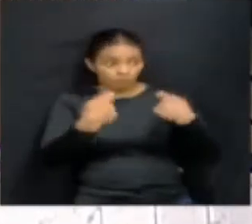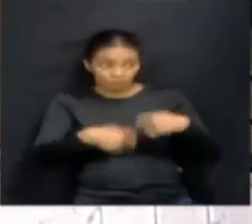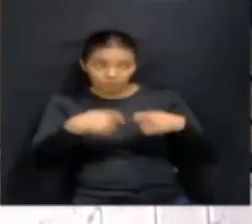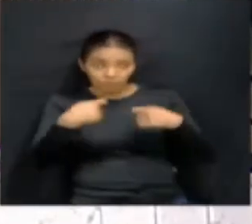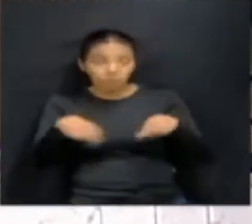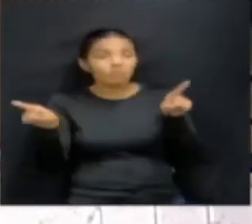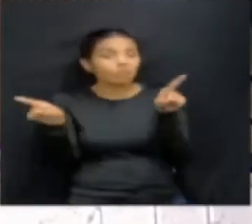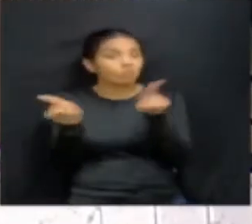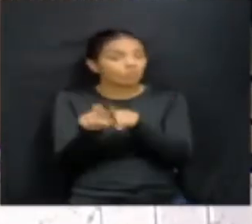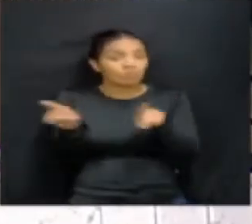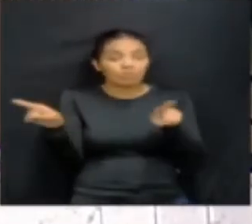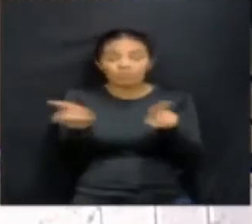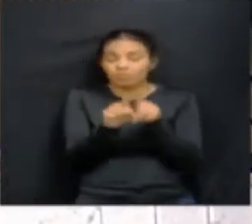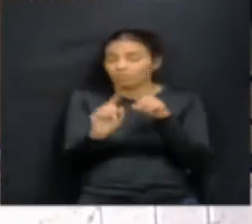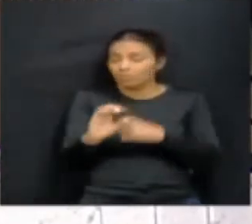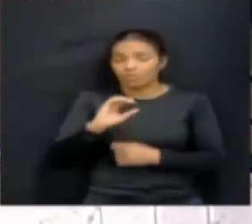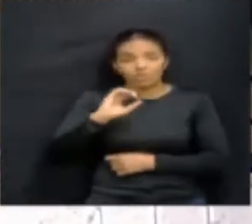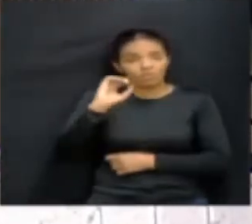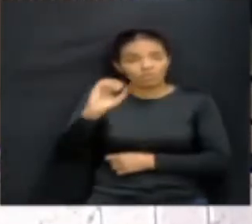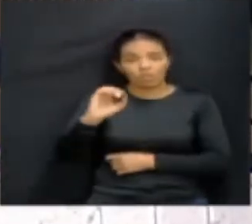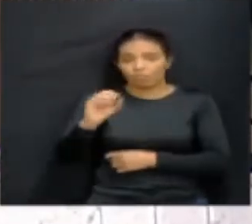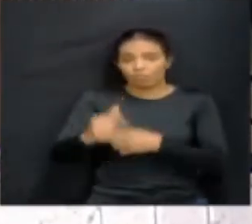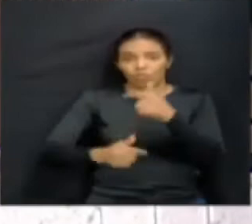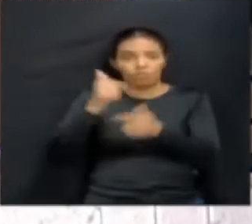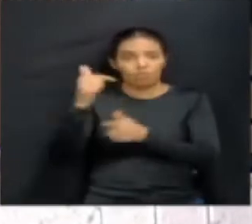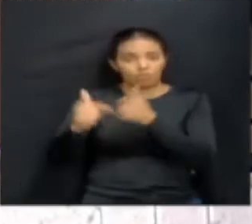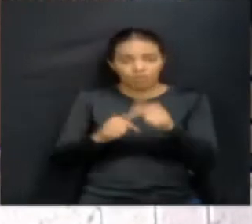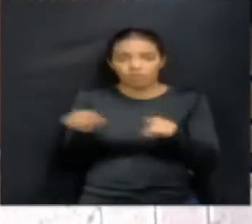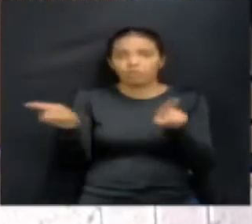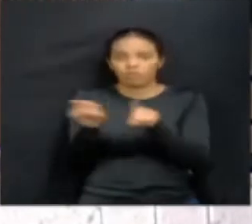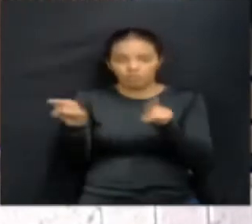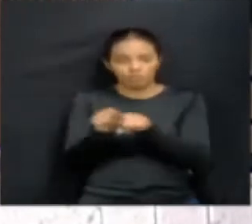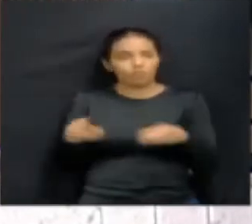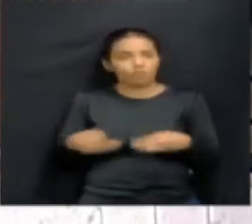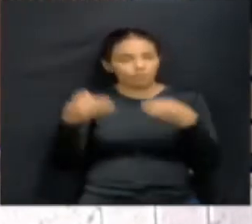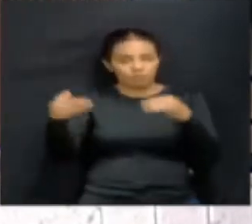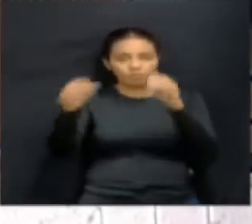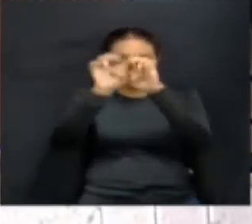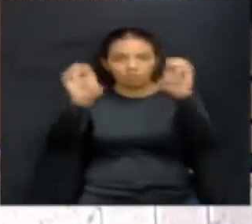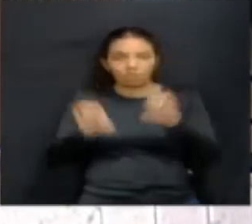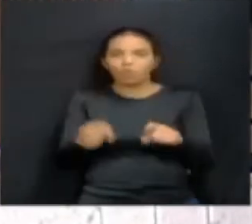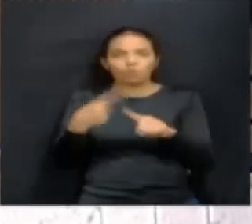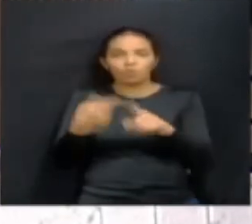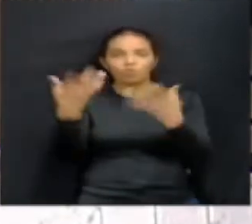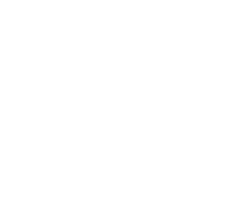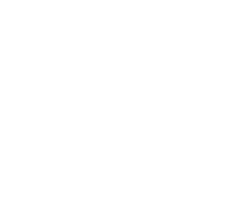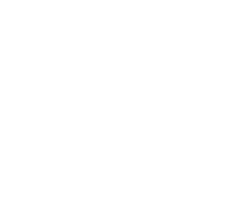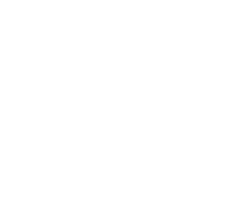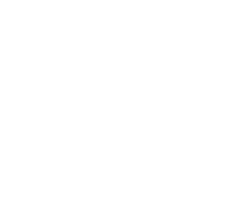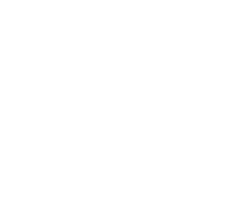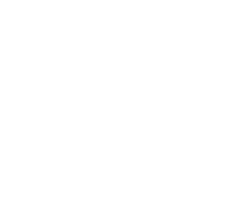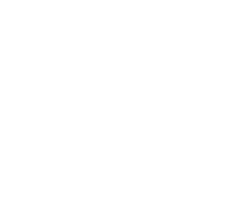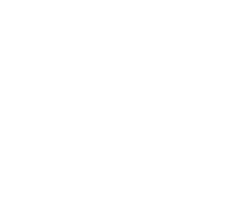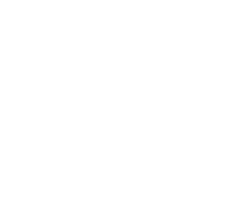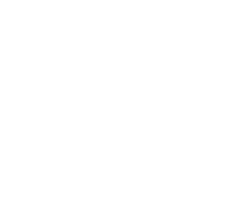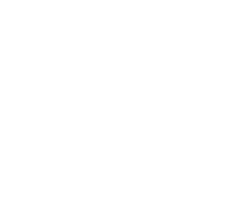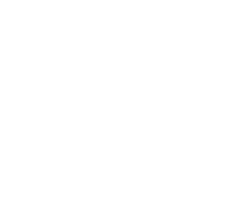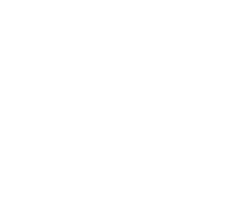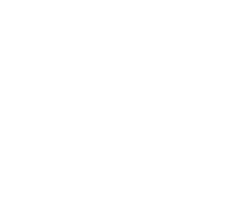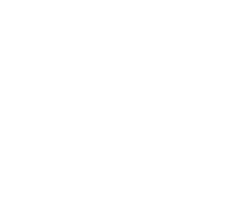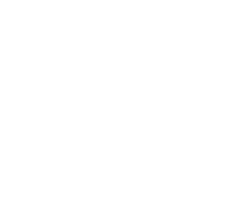zero tem que ser zero o trabalho e a nota dada ao Ministério da Agricultura que não ouviu o povo Paranaense e